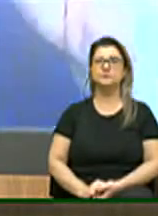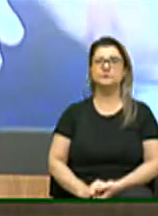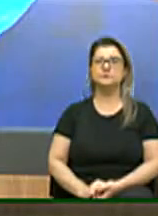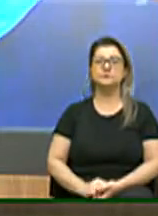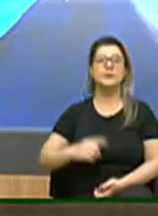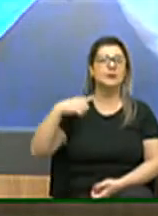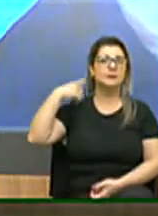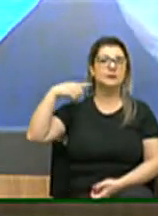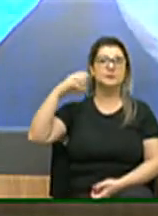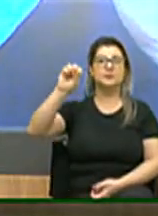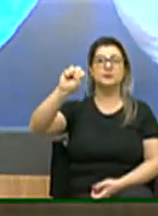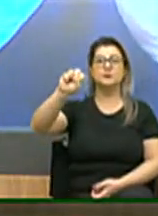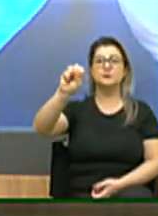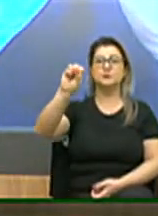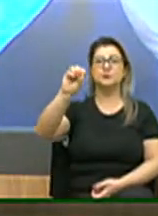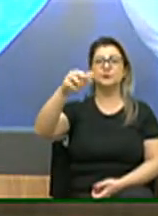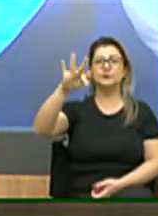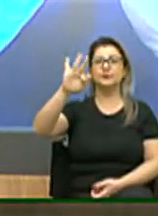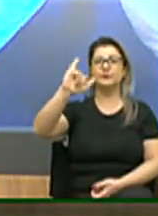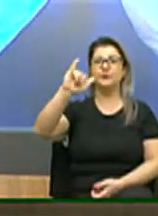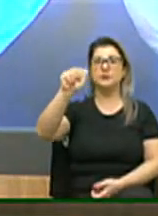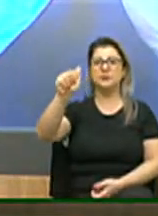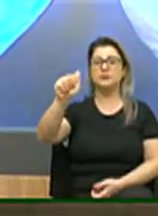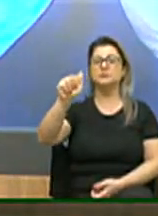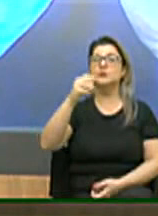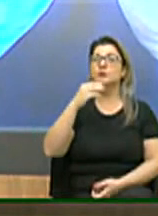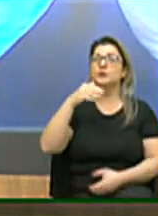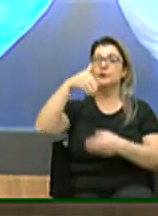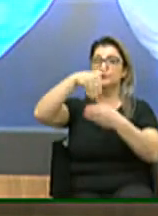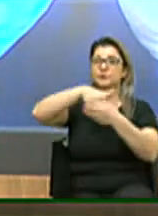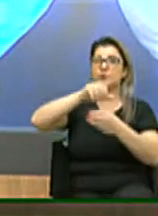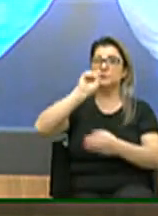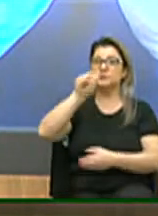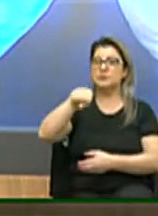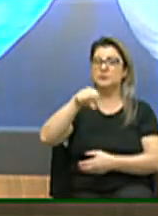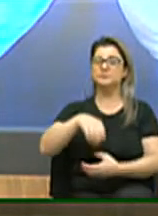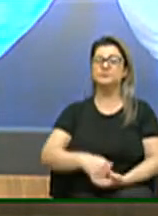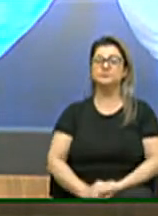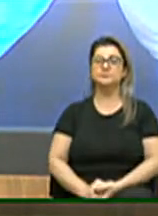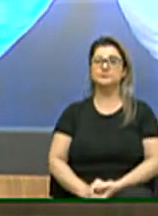Deputada Sofia Cavedon? Voto sim.